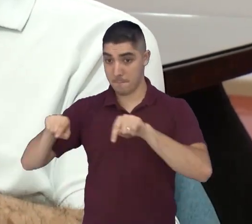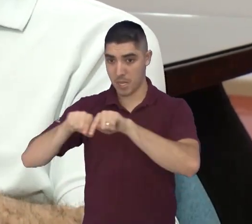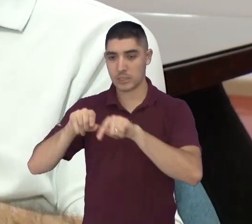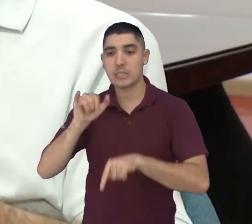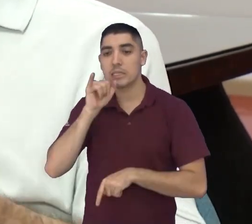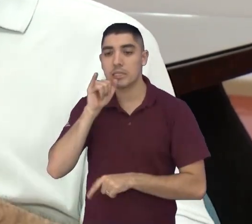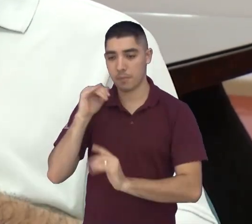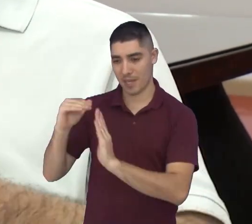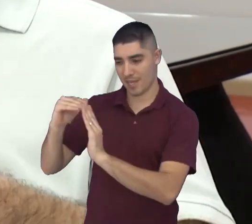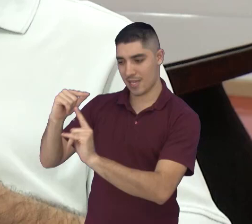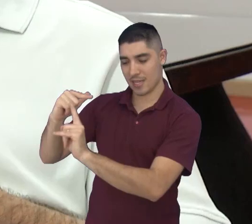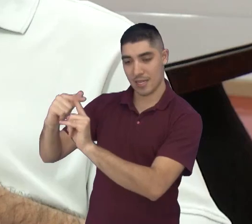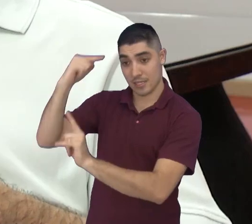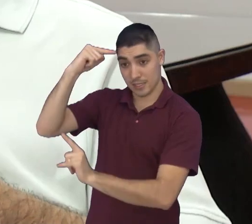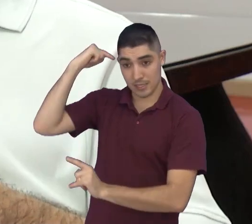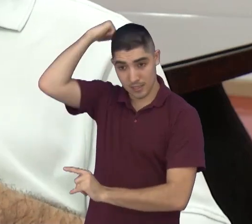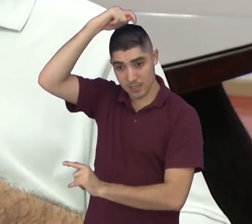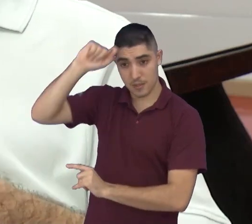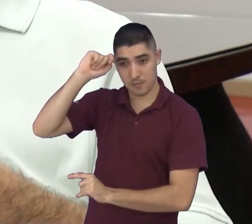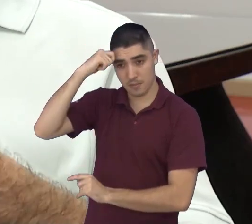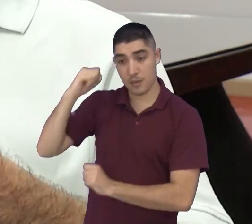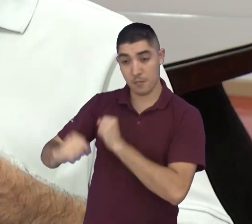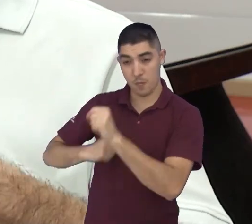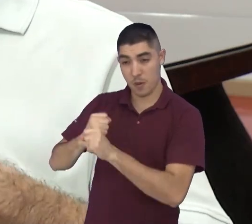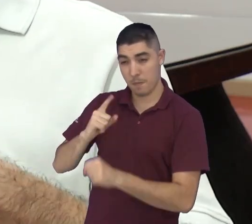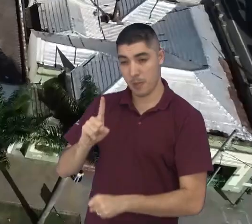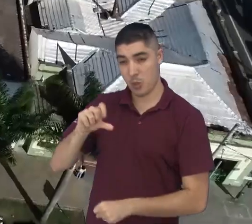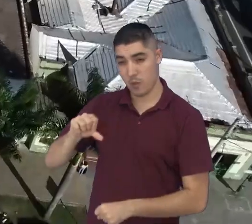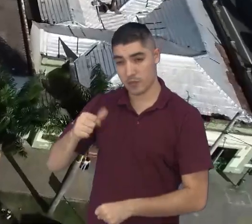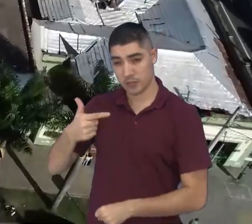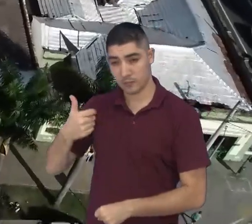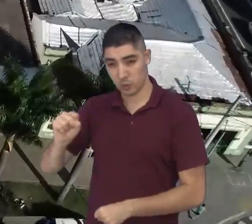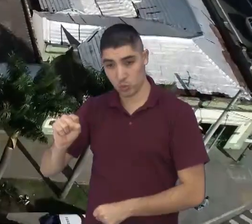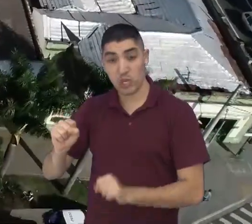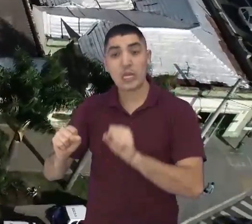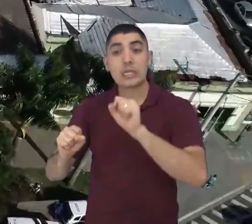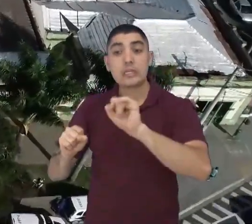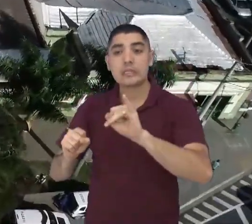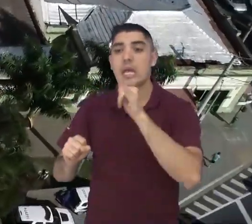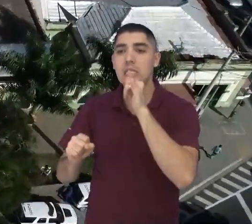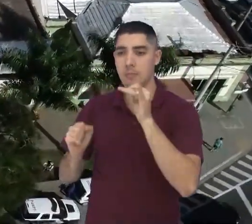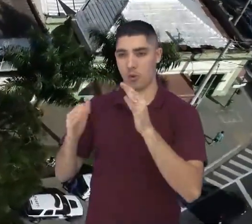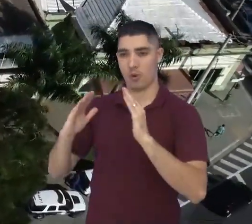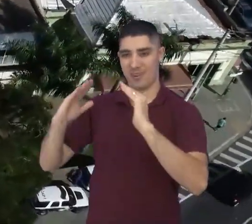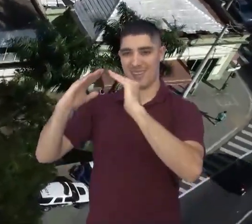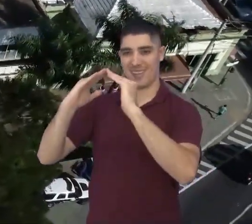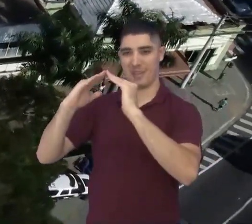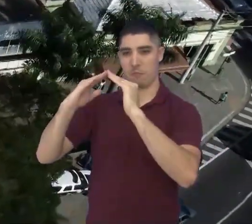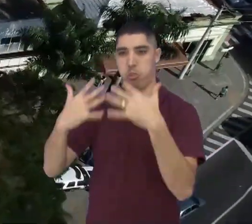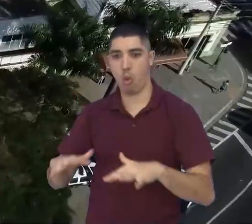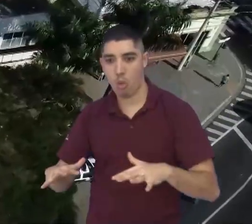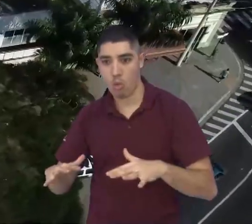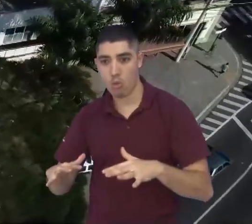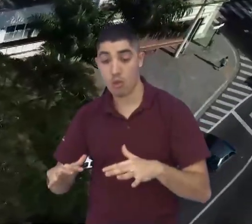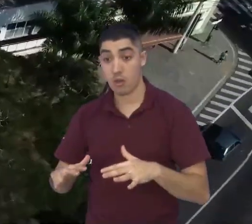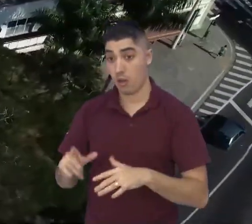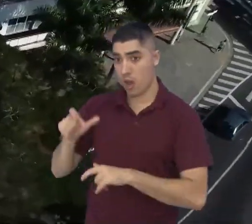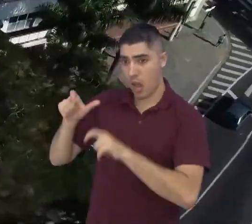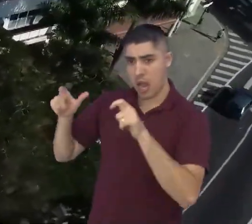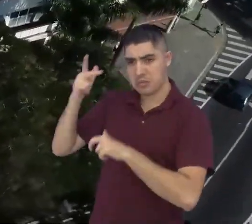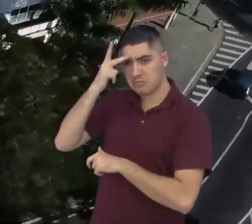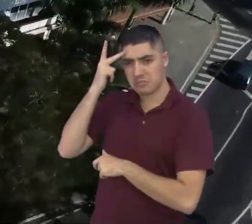Igreja São Benedito, de 1928, se nós a derrubarmos, muita gente vai achar que tudo